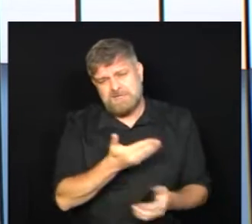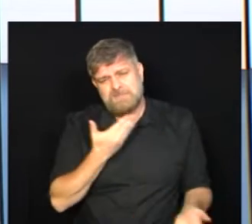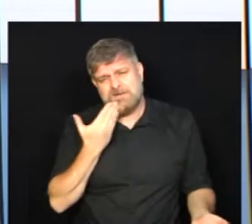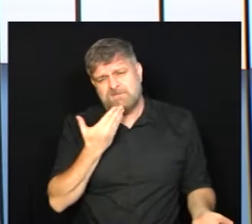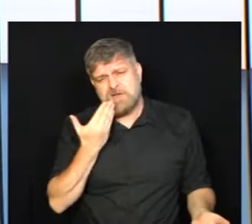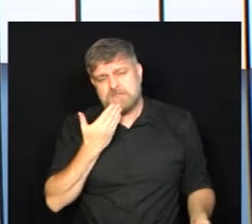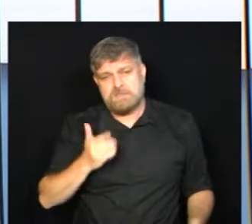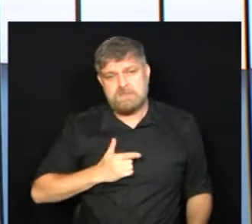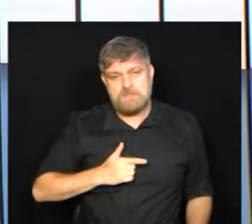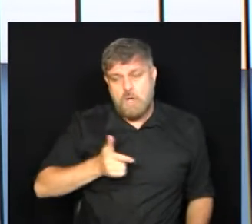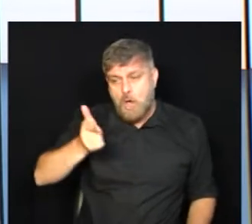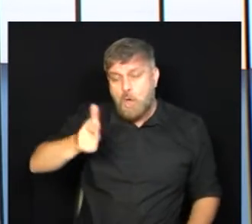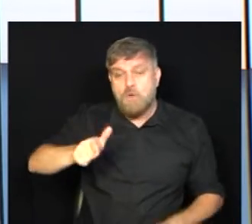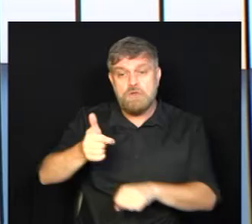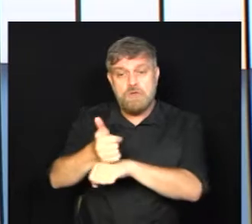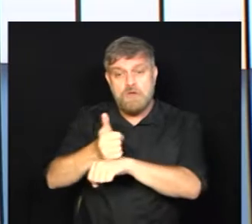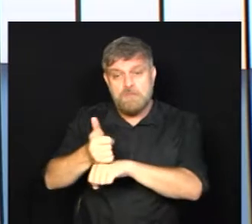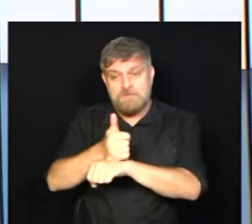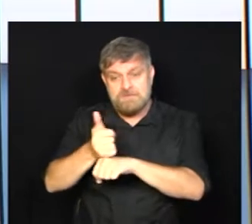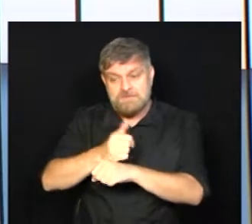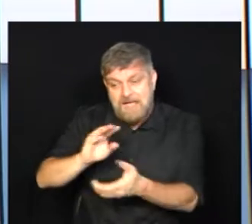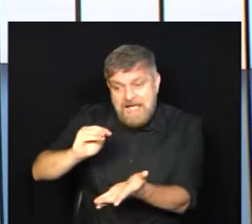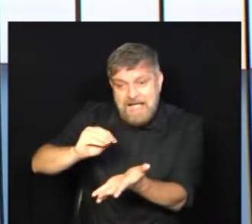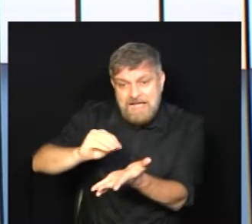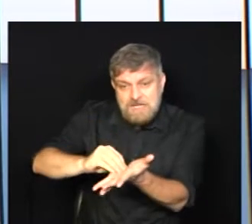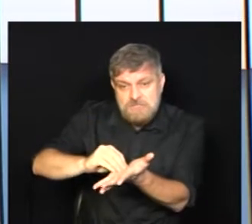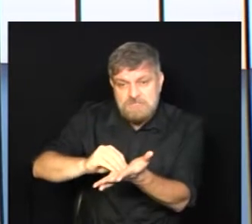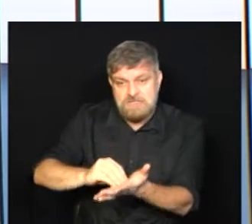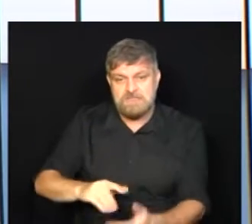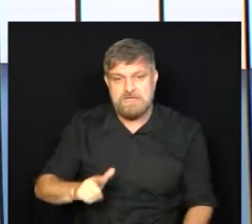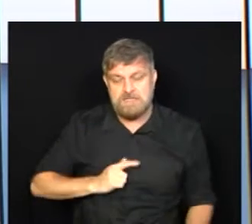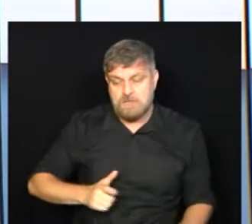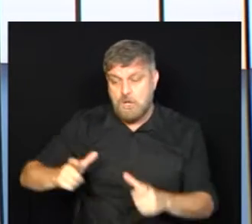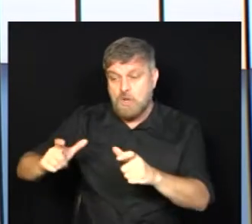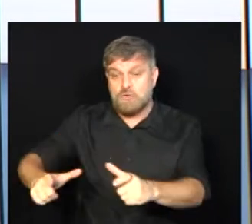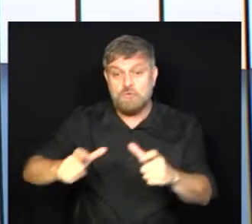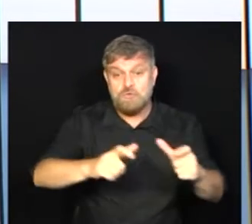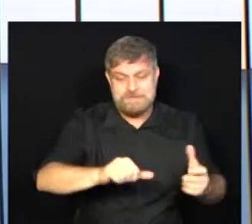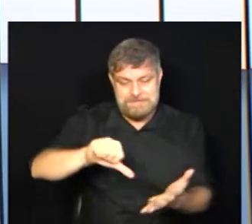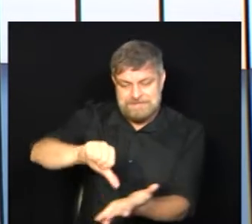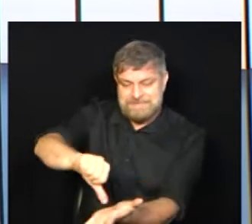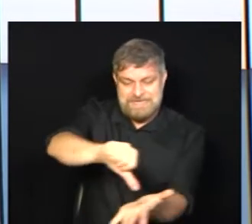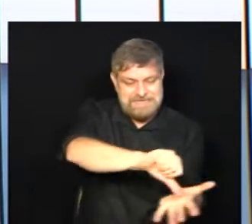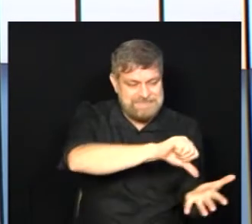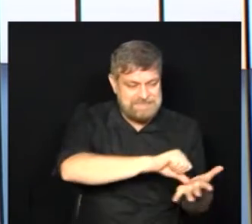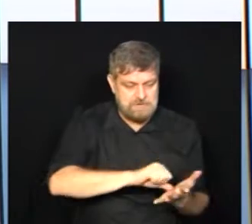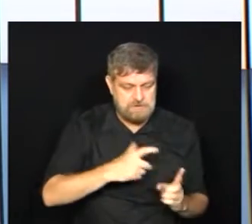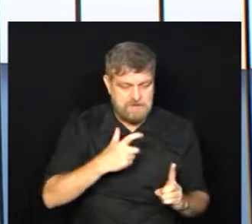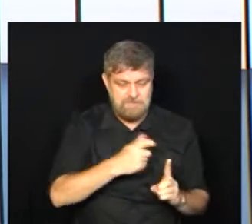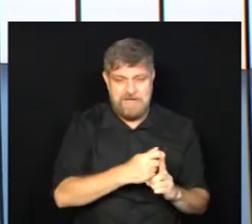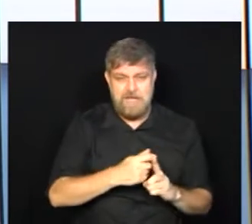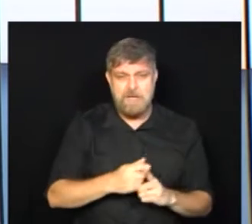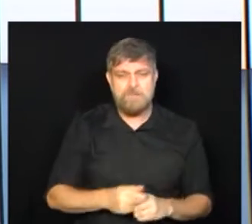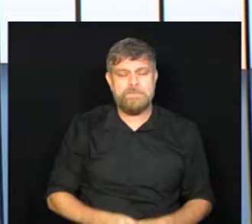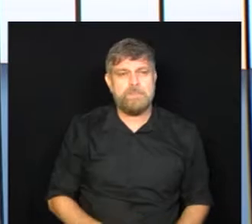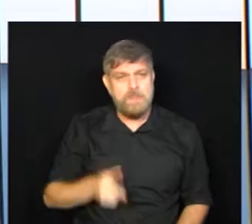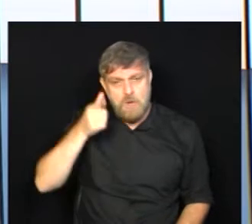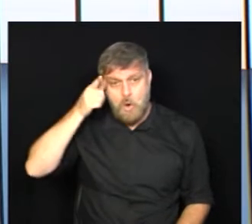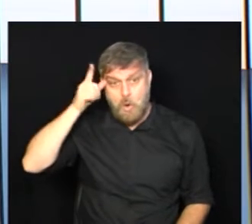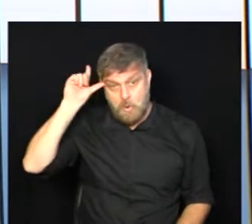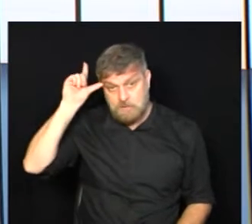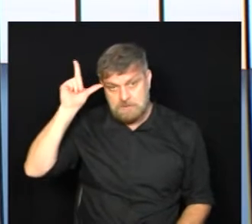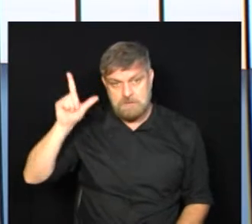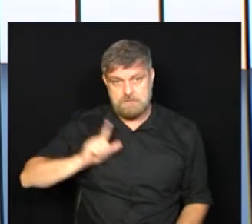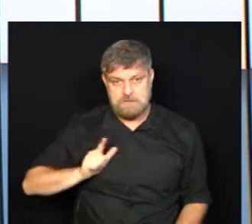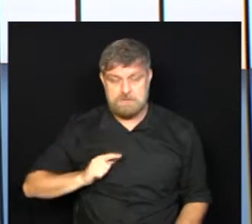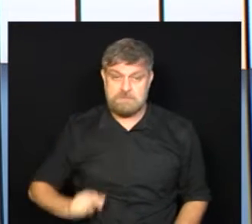o restante vai fazer um agendamento nos centros de vacinação. E até ontem, quando nós tivemos a